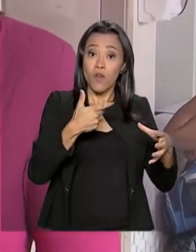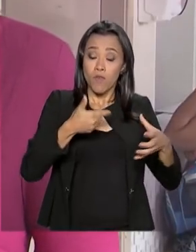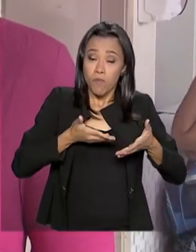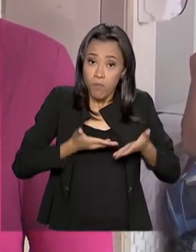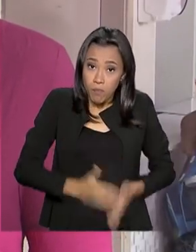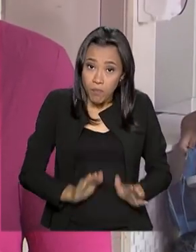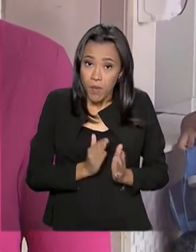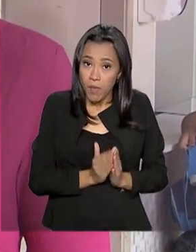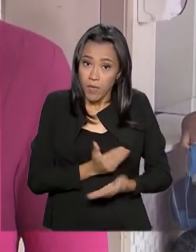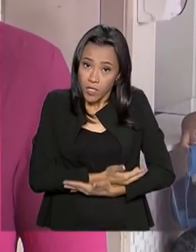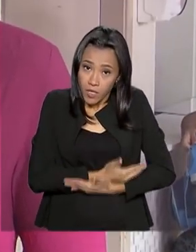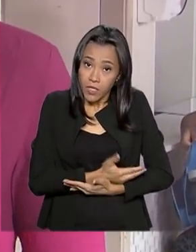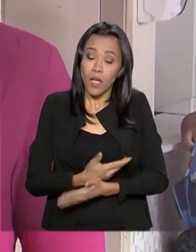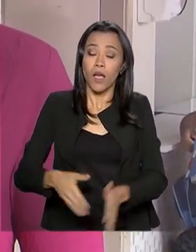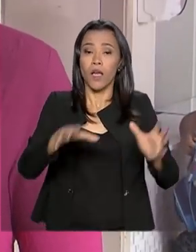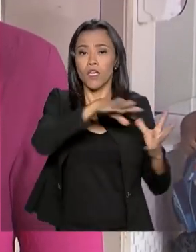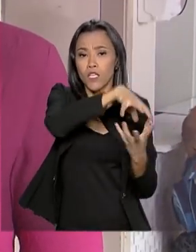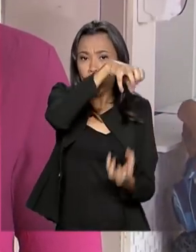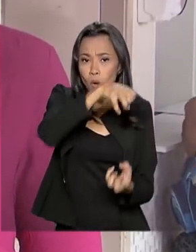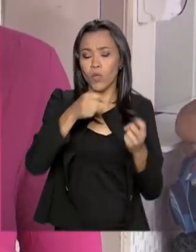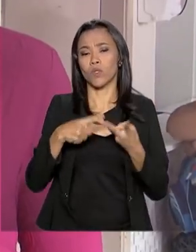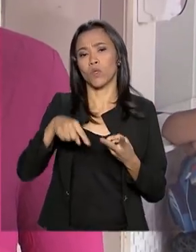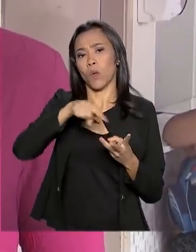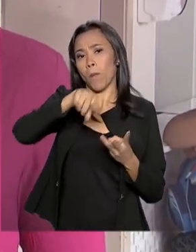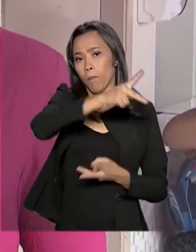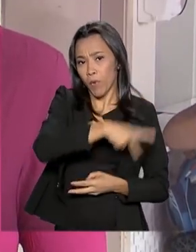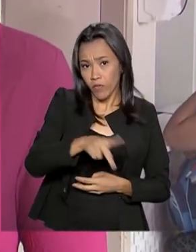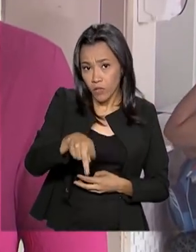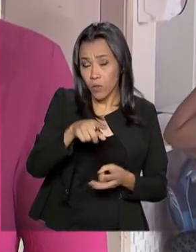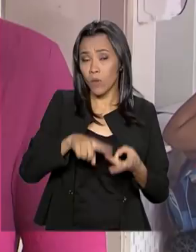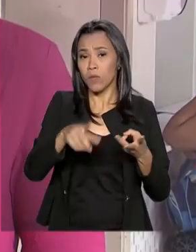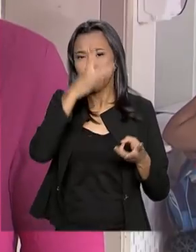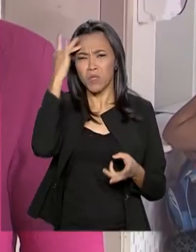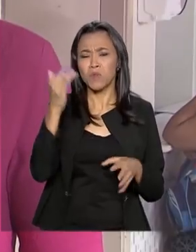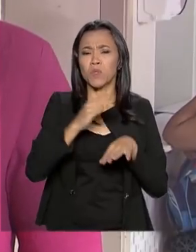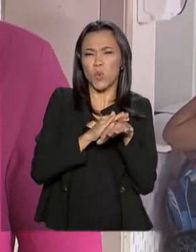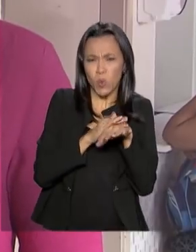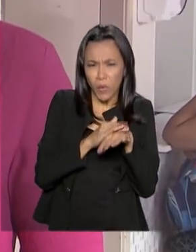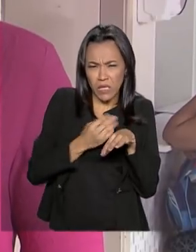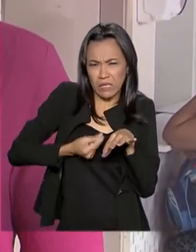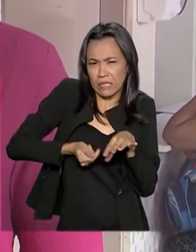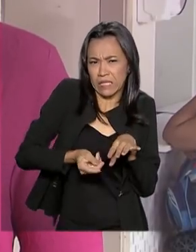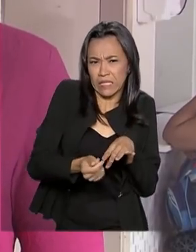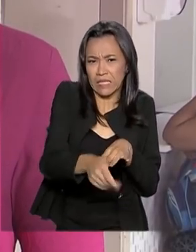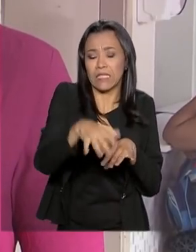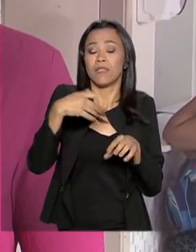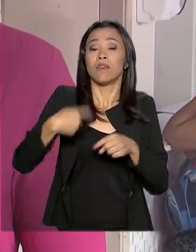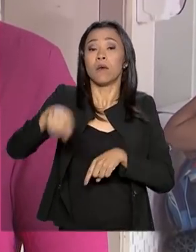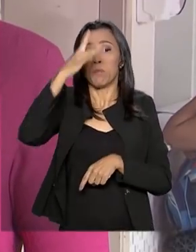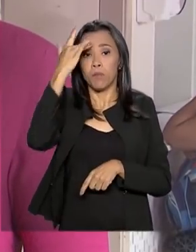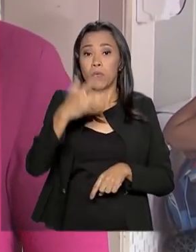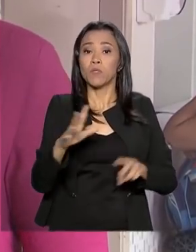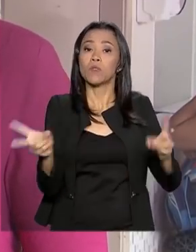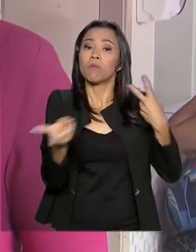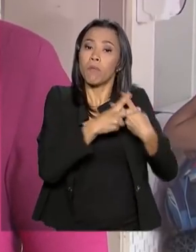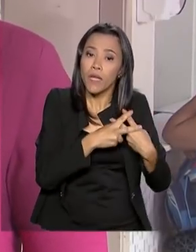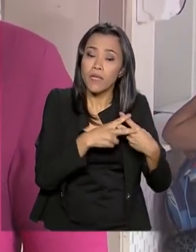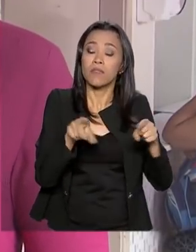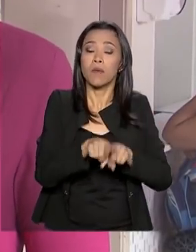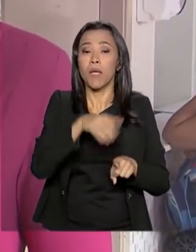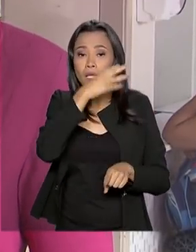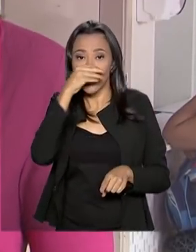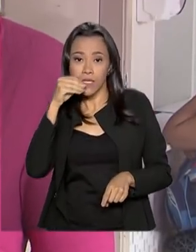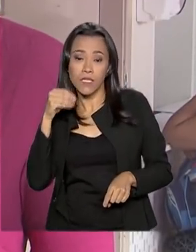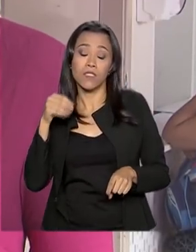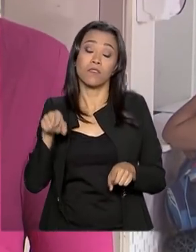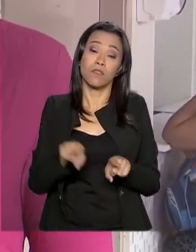filhos, idosos, professores, pessoas portadoras de doenças crônicas, população carcerária, incluindo adolescentes